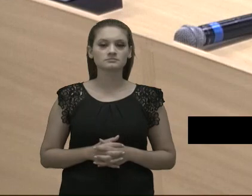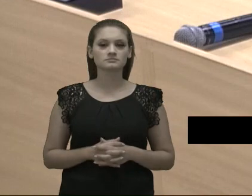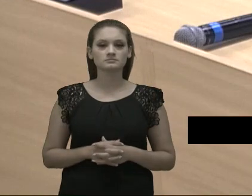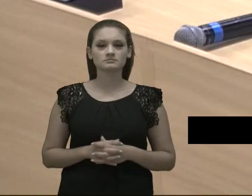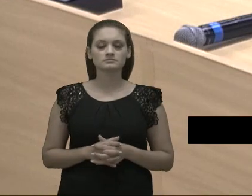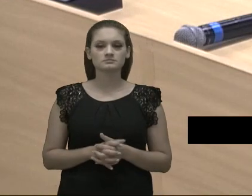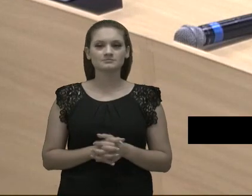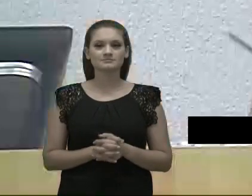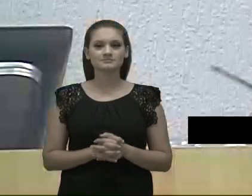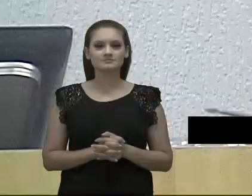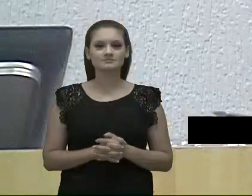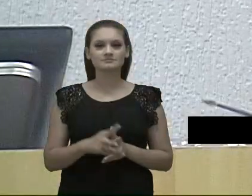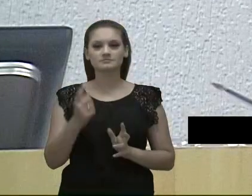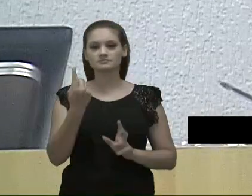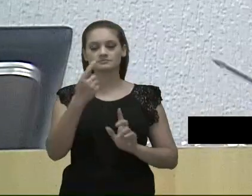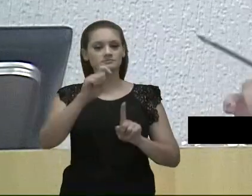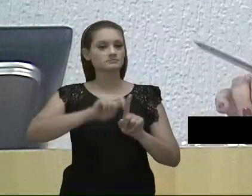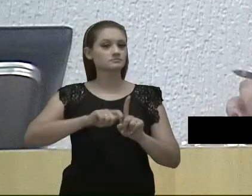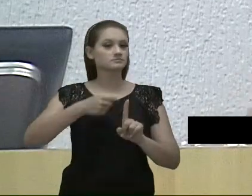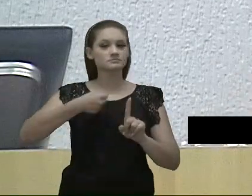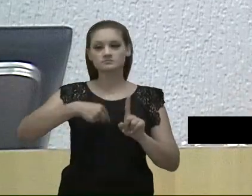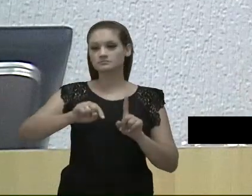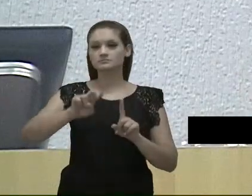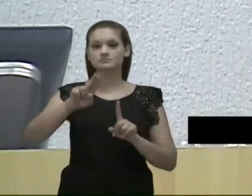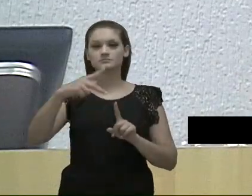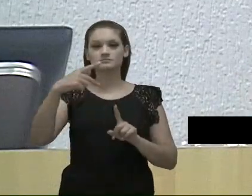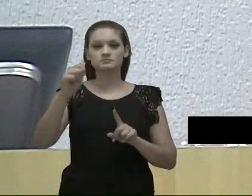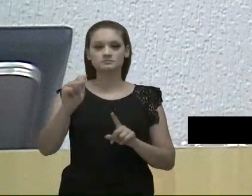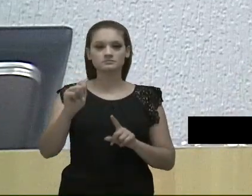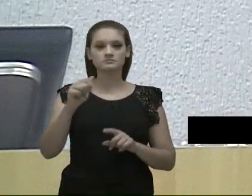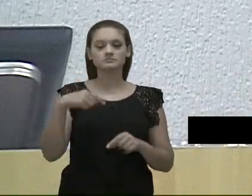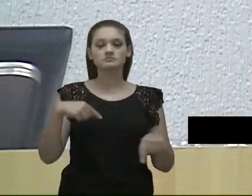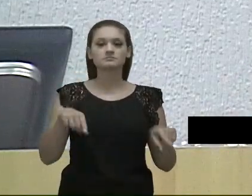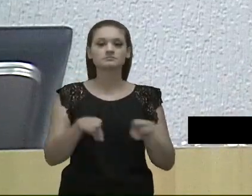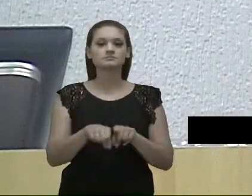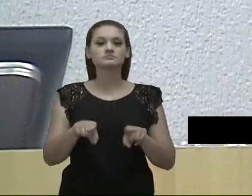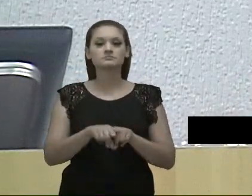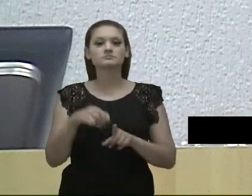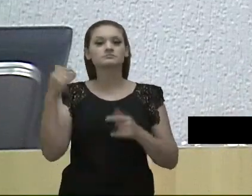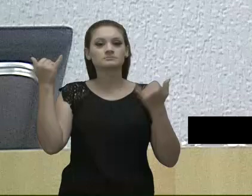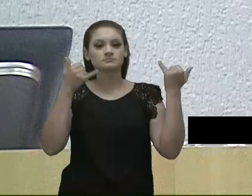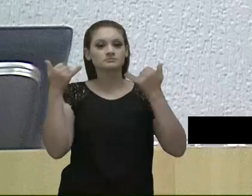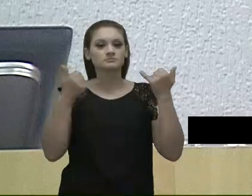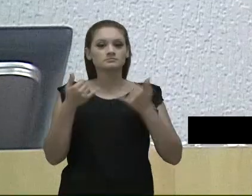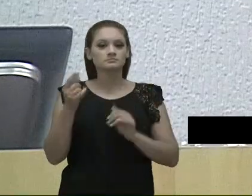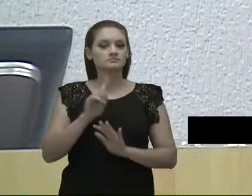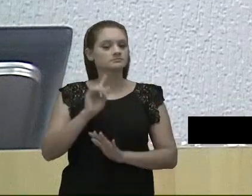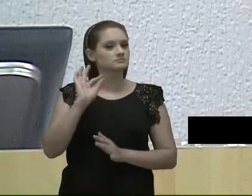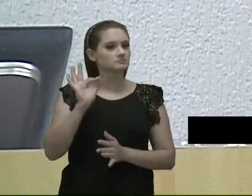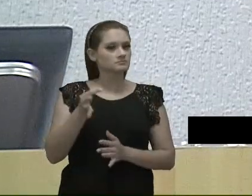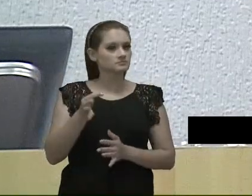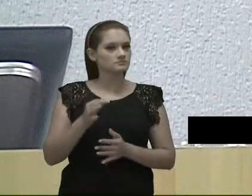foi passado que você faz um mês que não vai na UPA São Marino. Então, essa informação não procede.